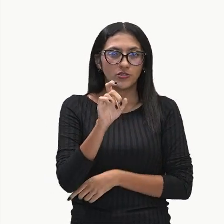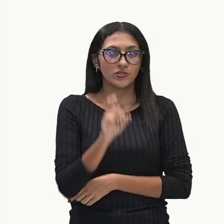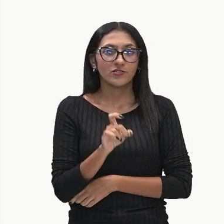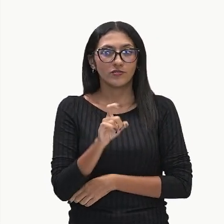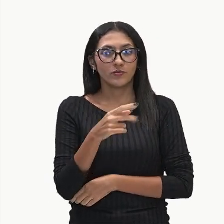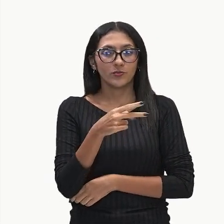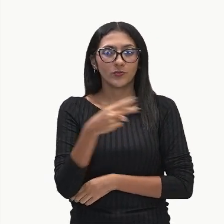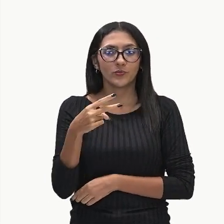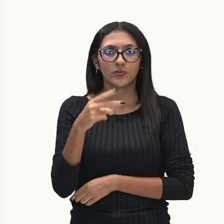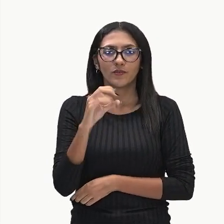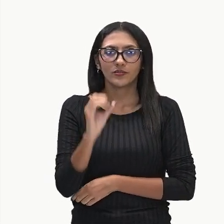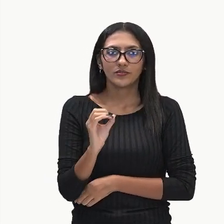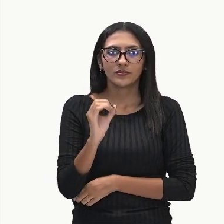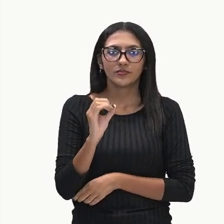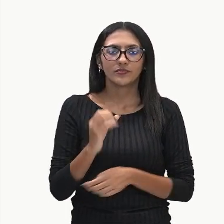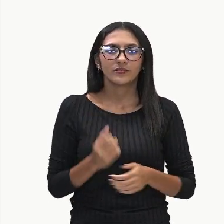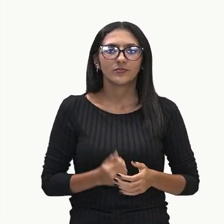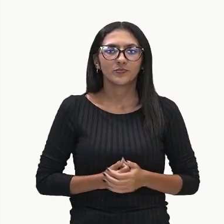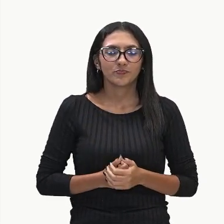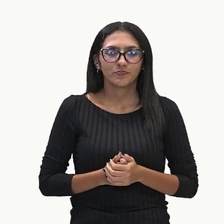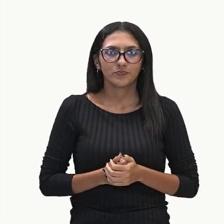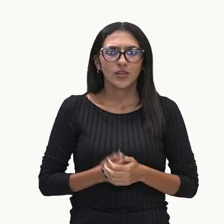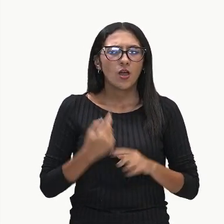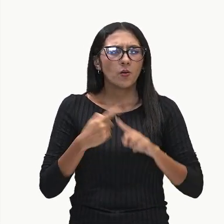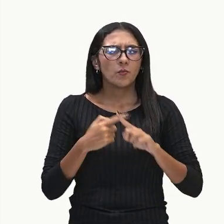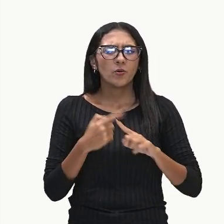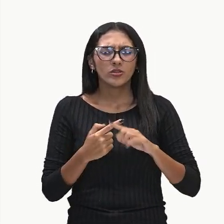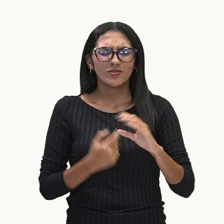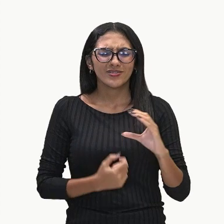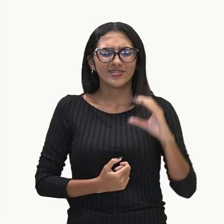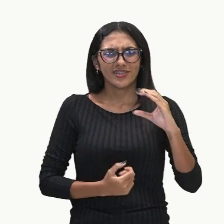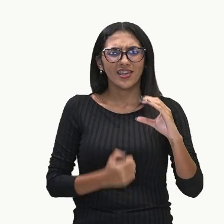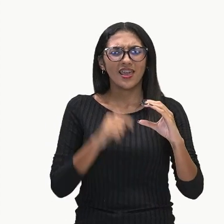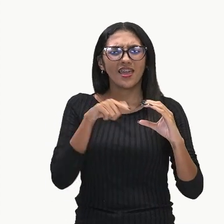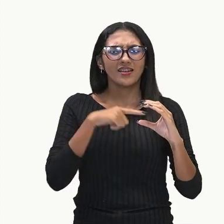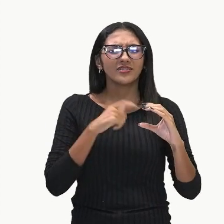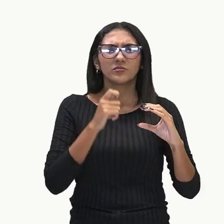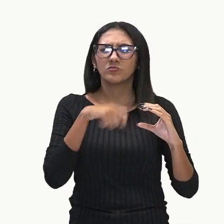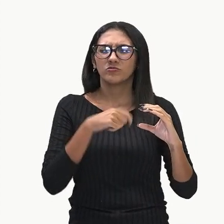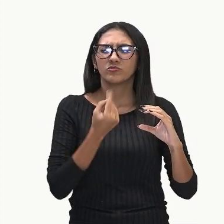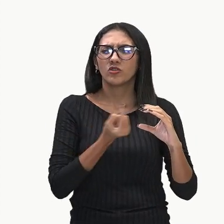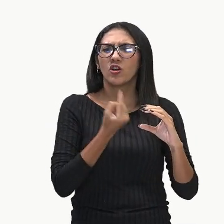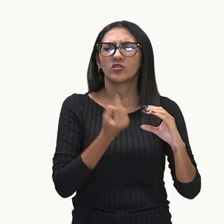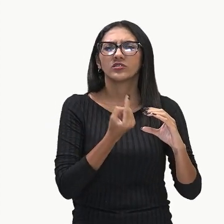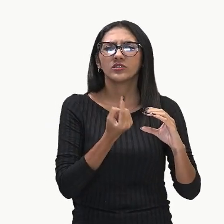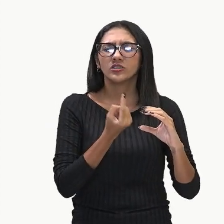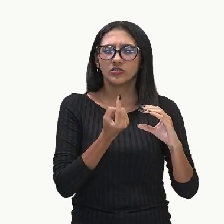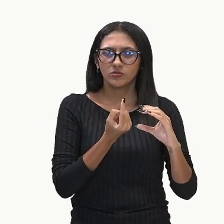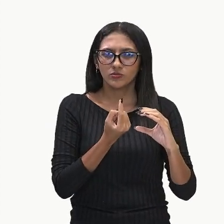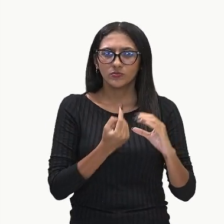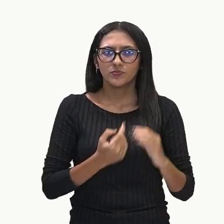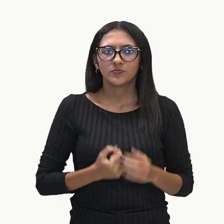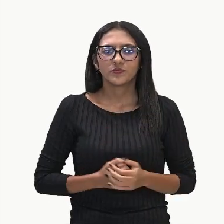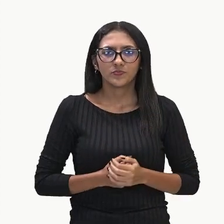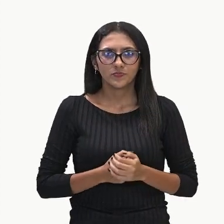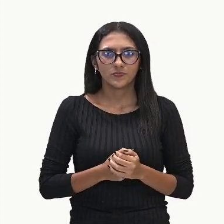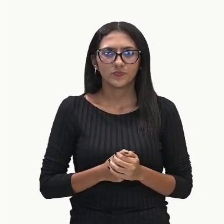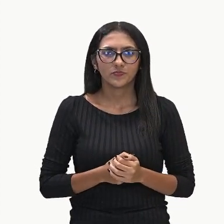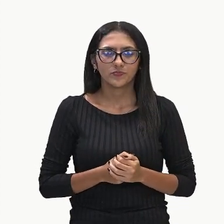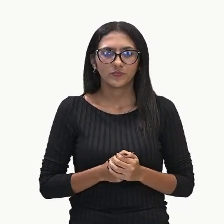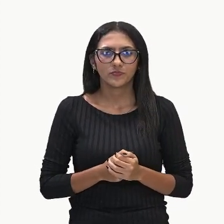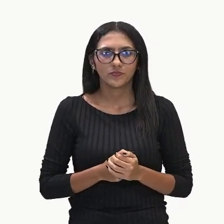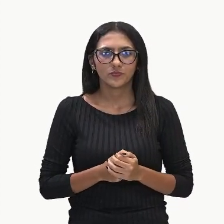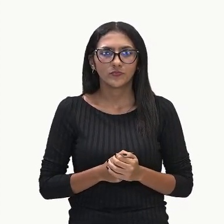Por que que o c é chamado de termo independente numa equação do segundo grau? Porque nós temos